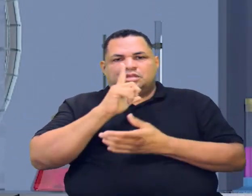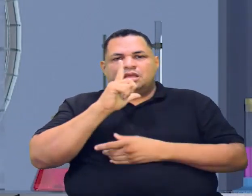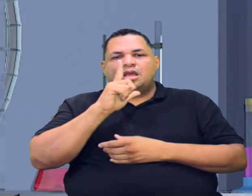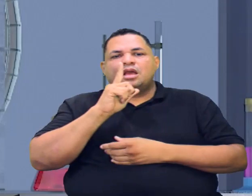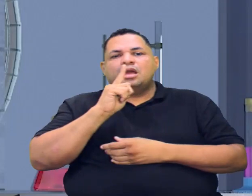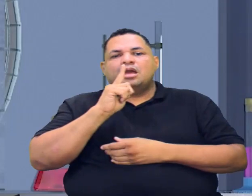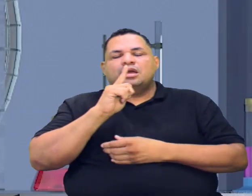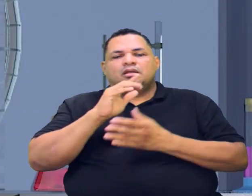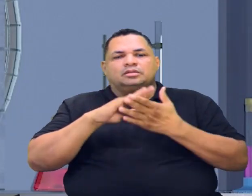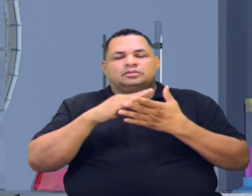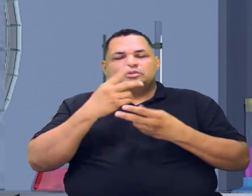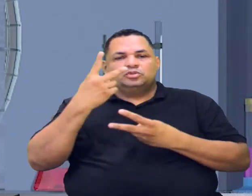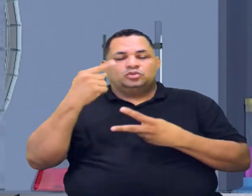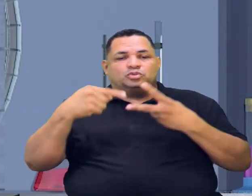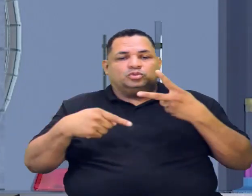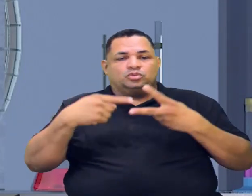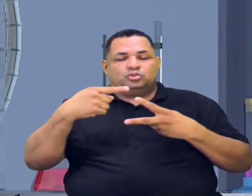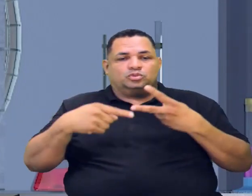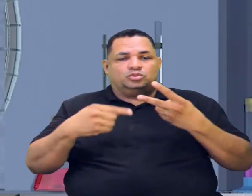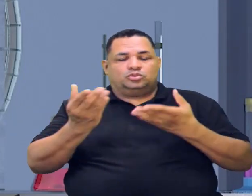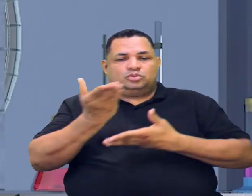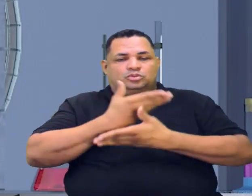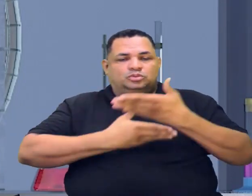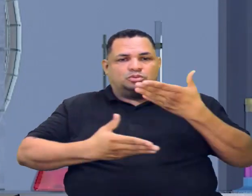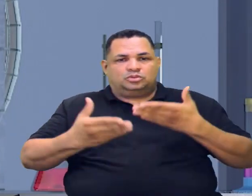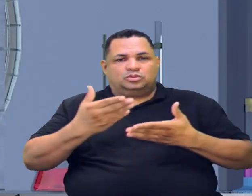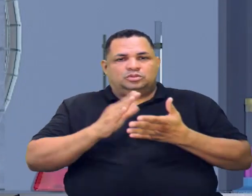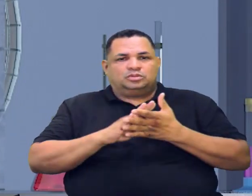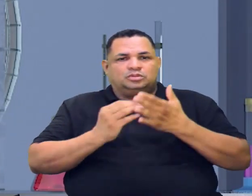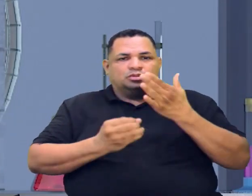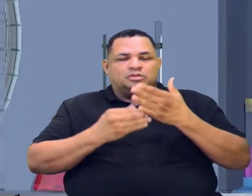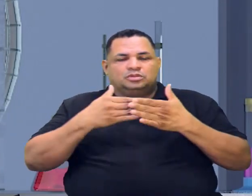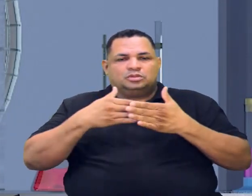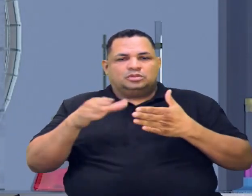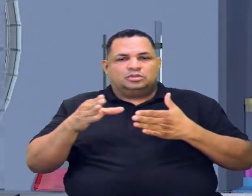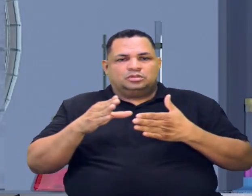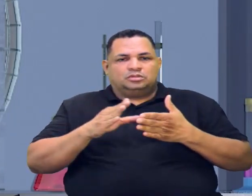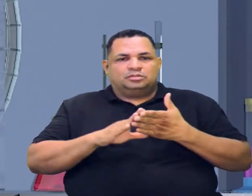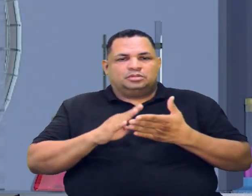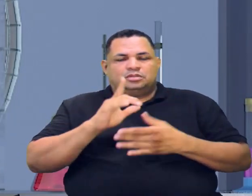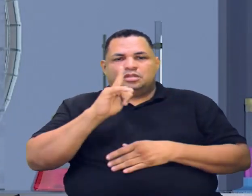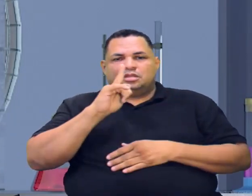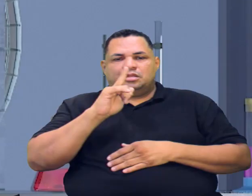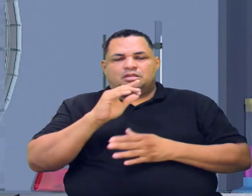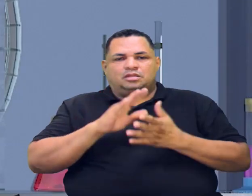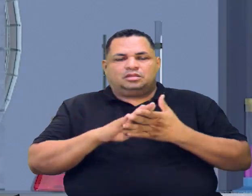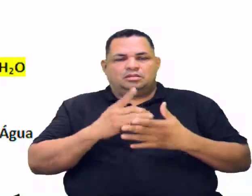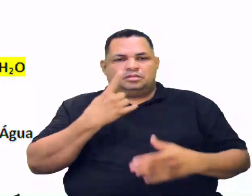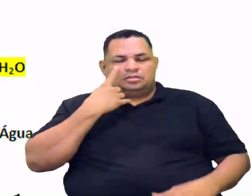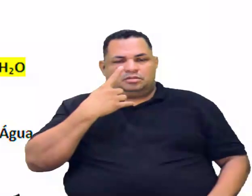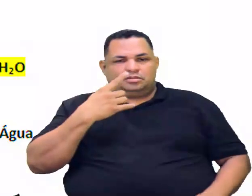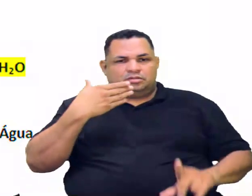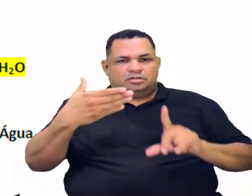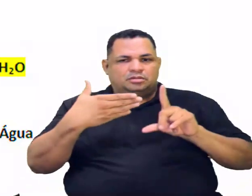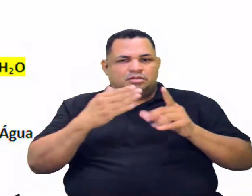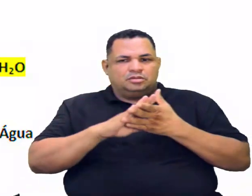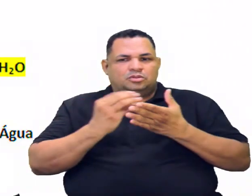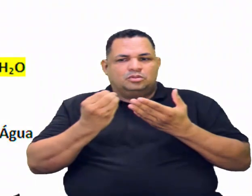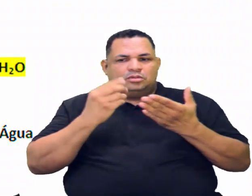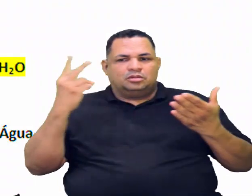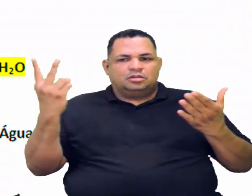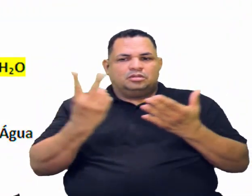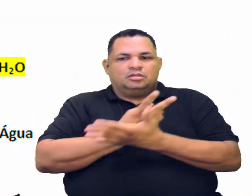dois álcools interagem um com o outro e eliminam a água. Vamos lá para a gente ver no slide como que isso